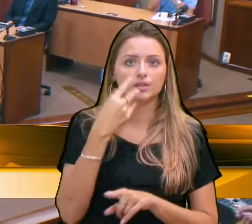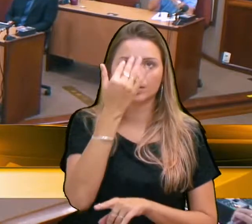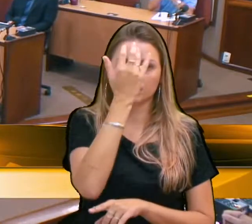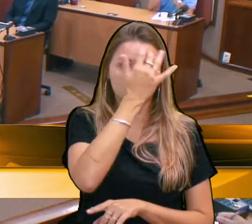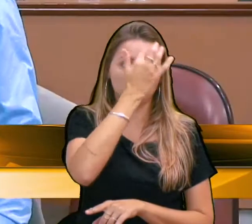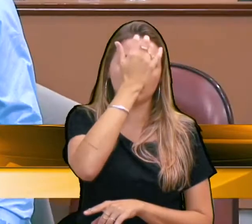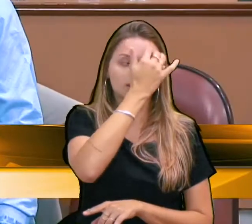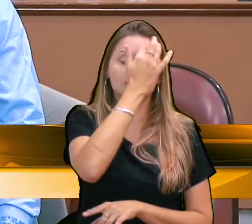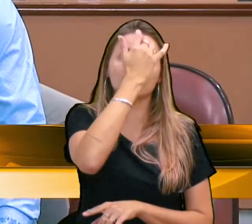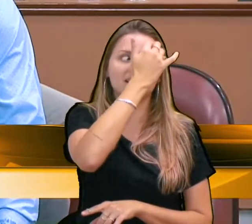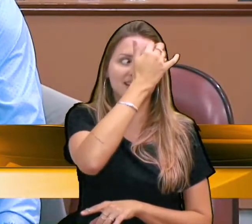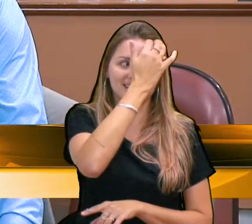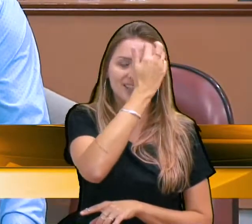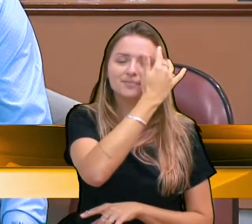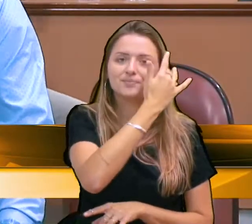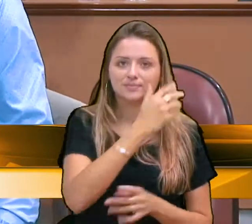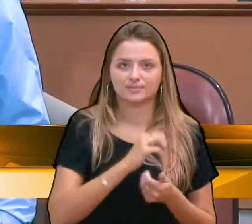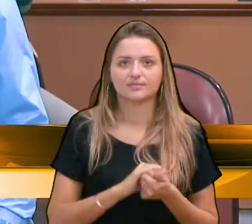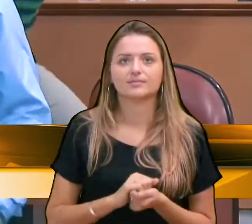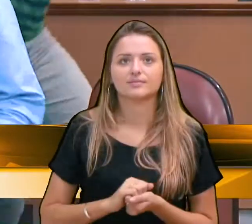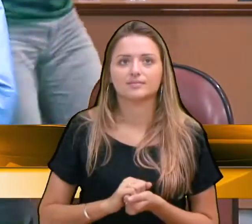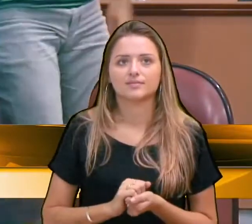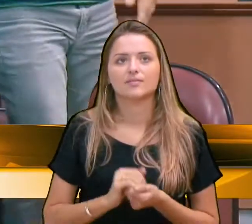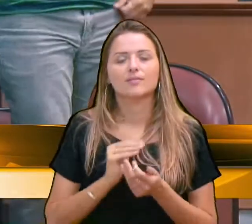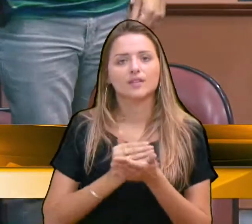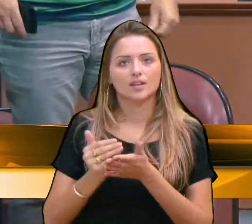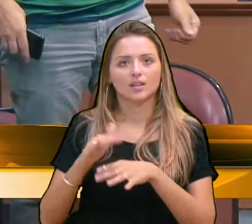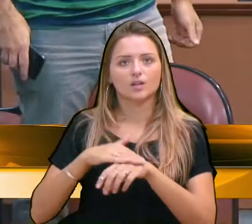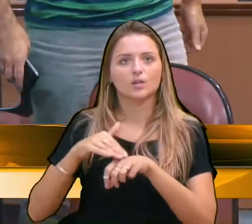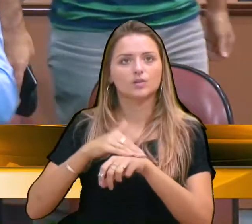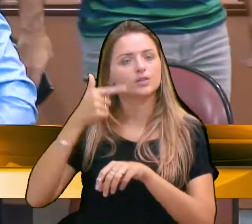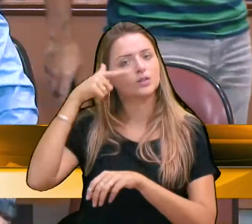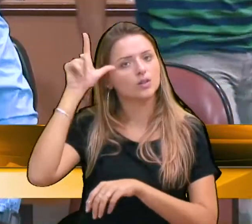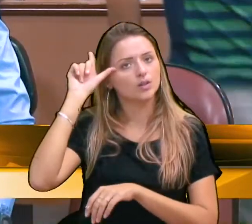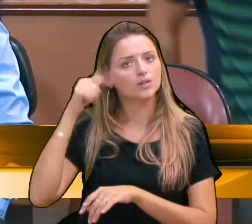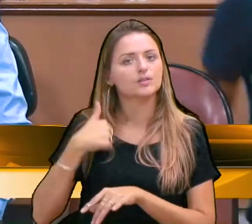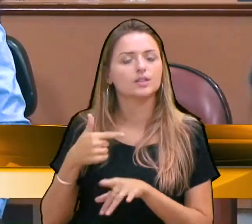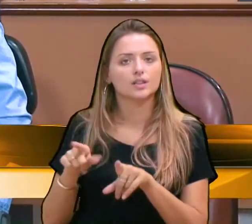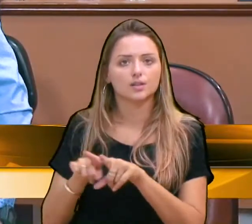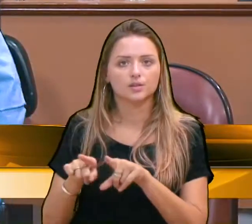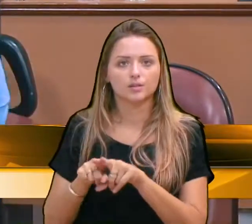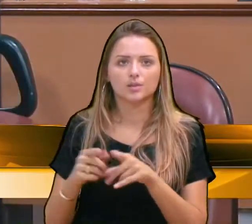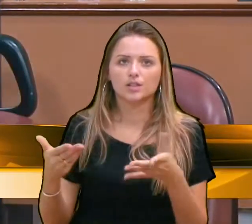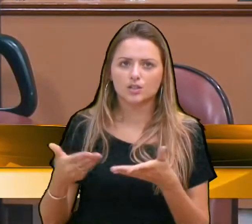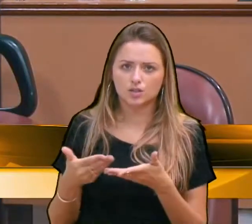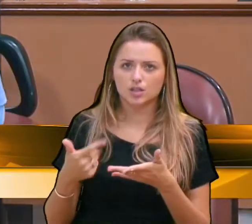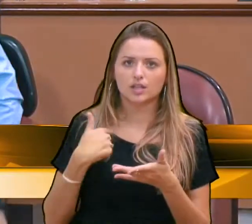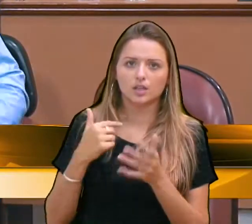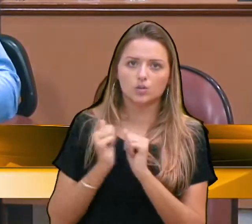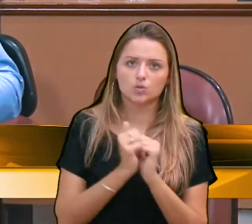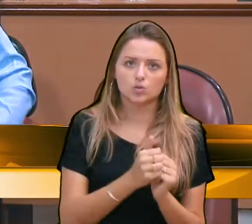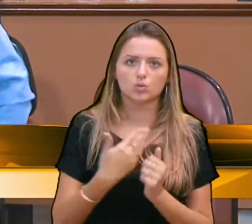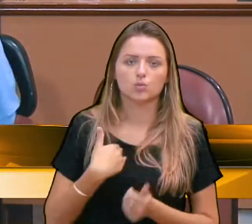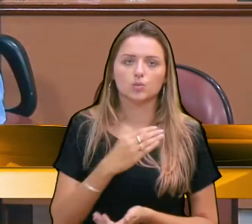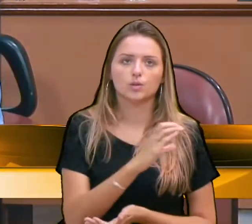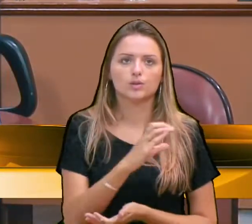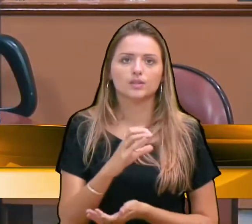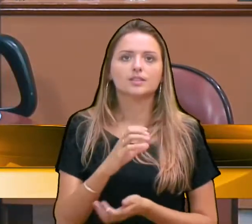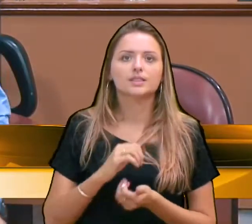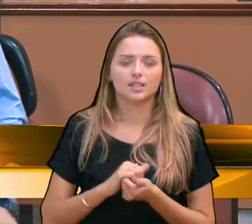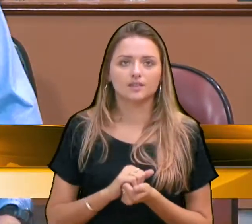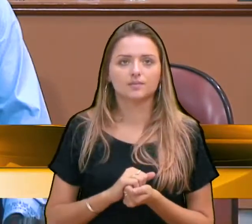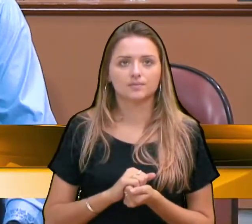mesma fala que a gente já conversou ontem, que eu também já há muito tempo, eu e meu assessor, a gente cruza muito ali na